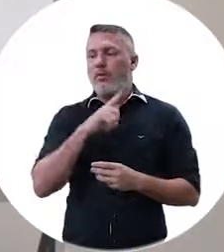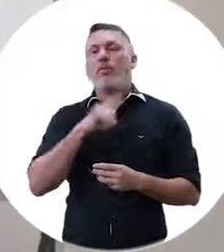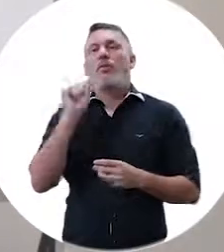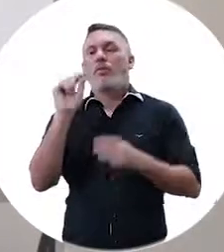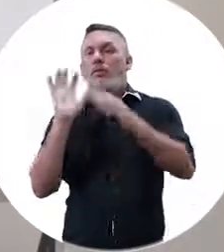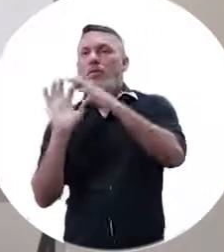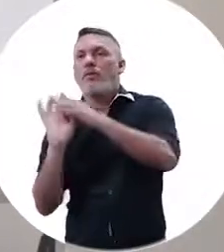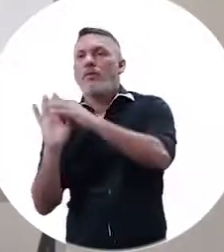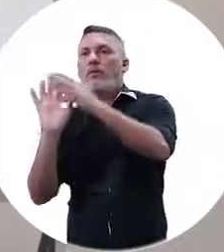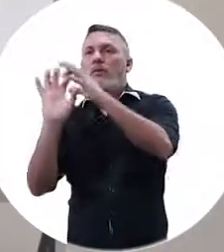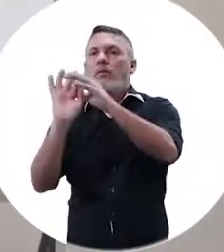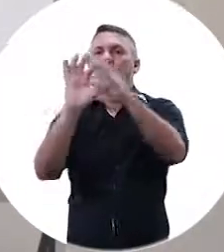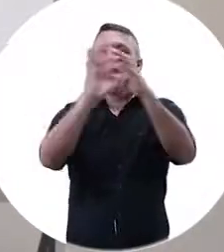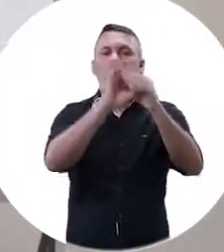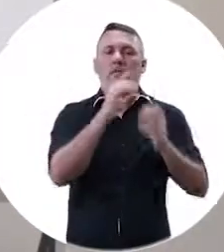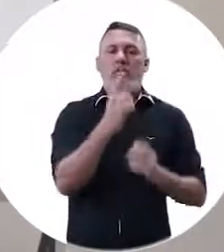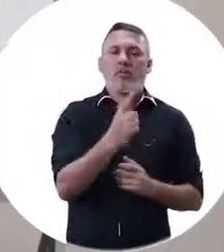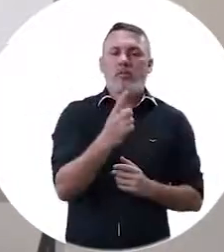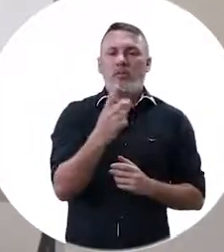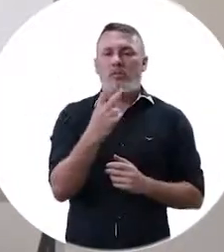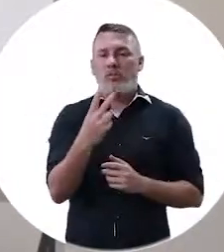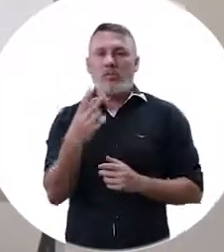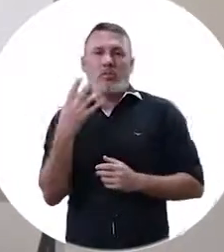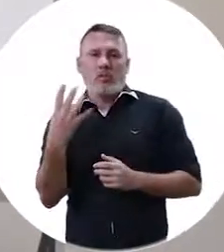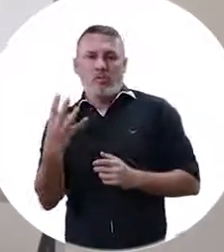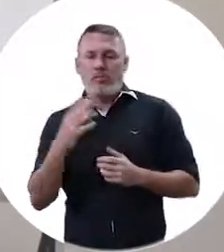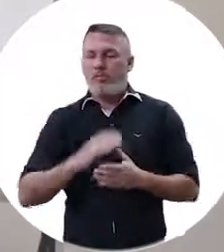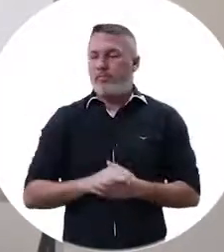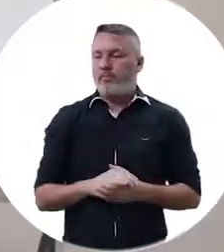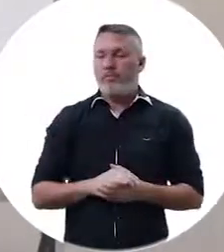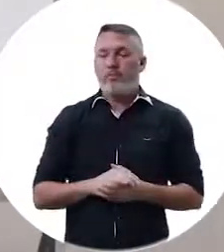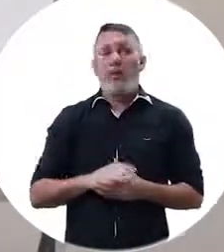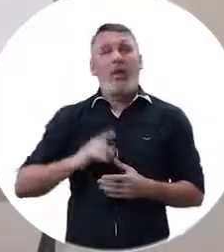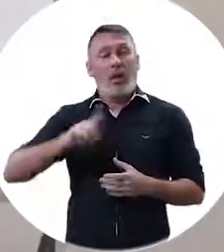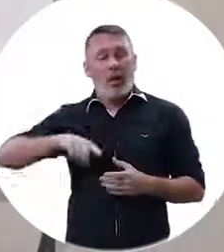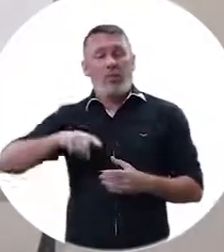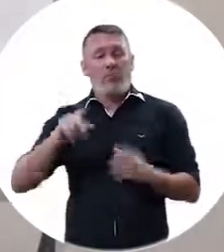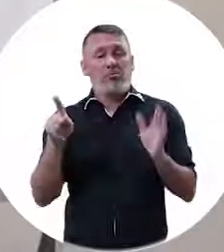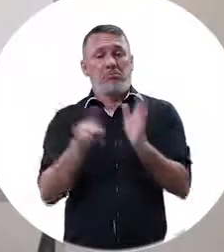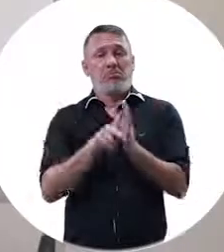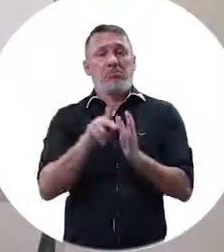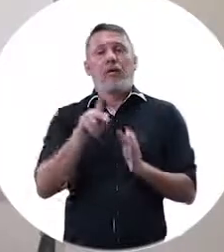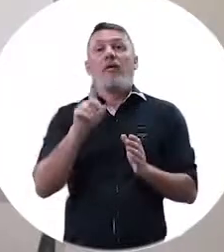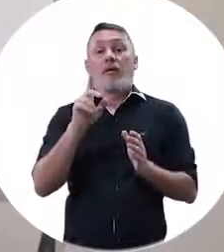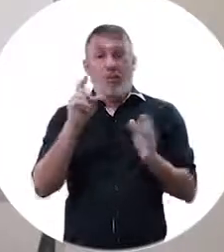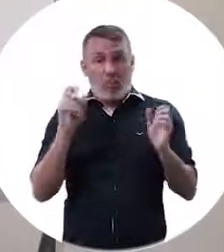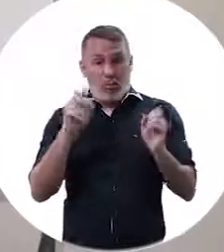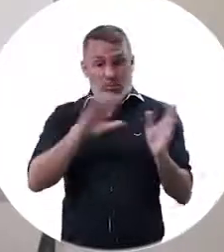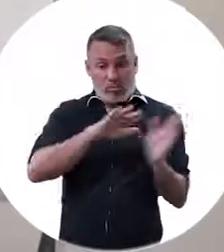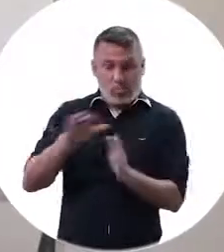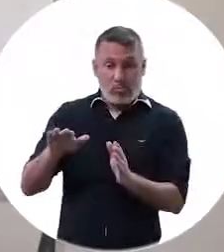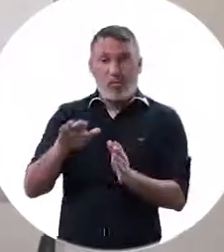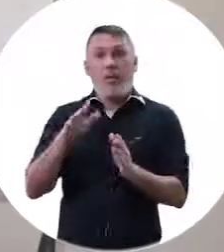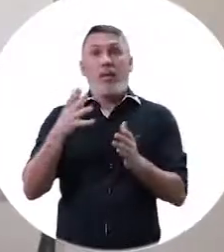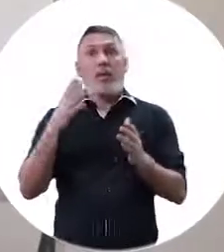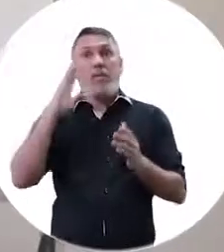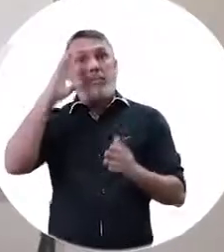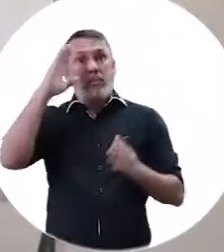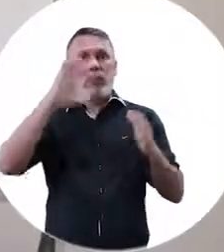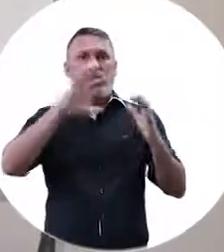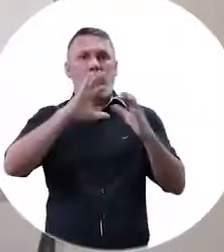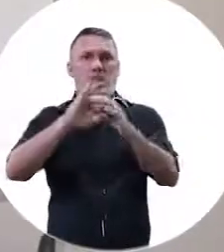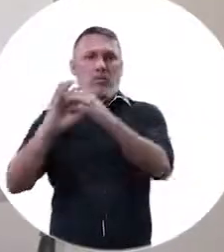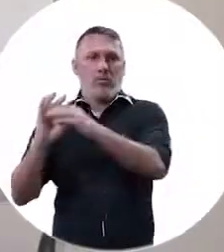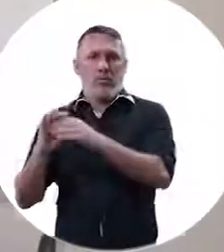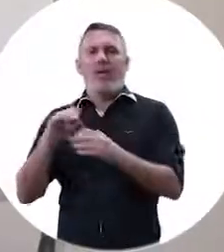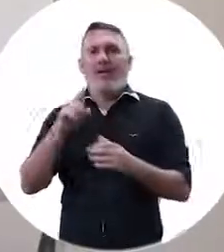ligados ao carbono 1, 2 e 4. Esses são os meus radicais. Parte para a cadeia principal